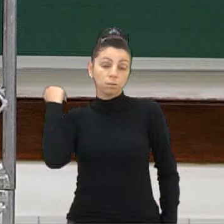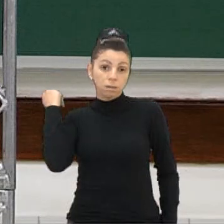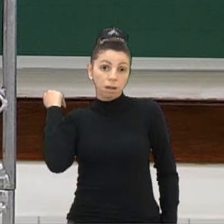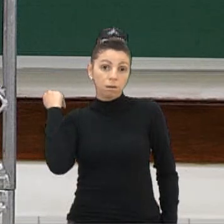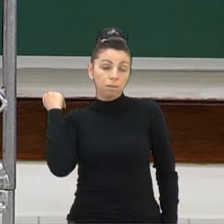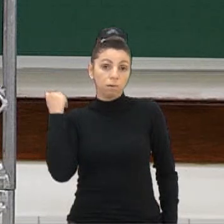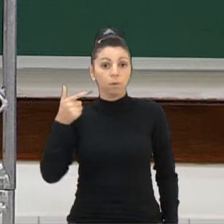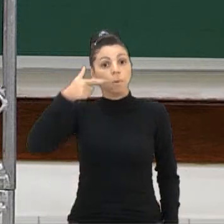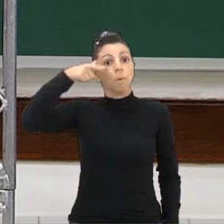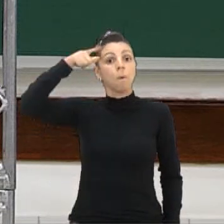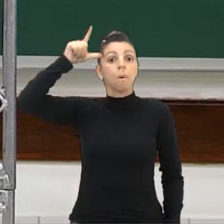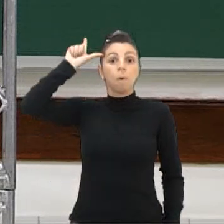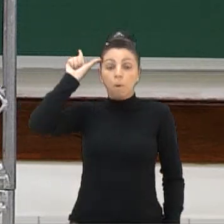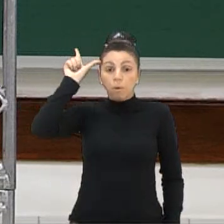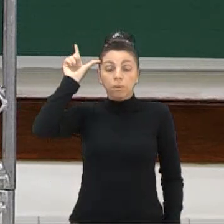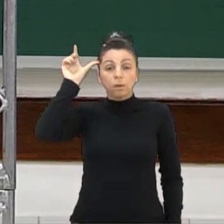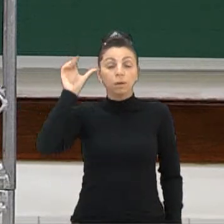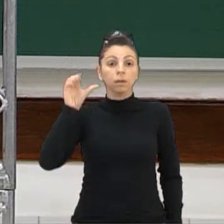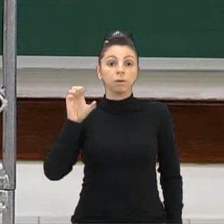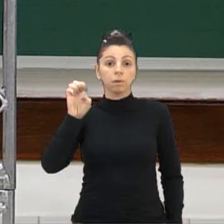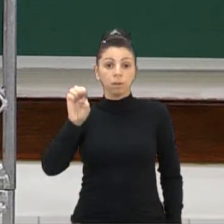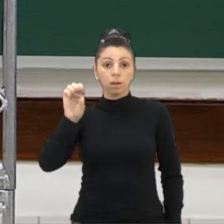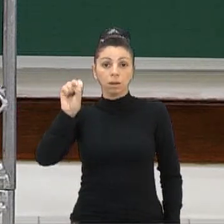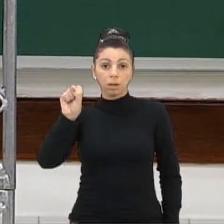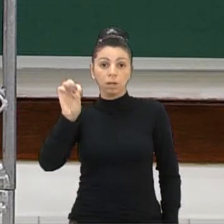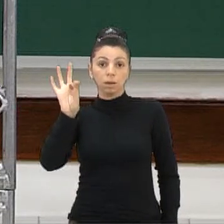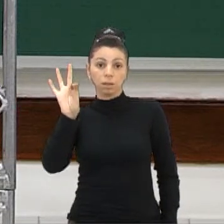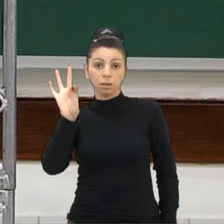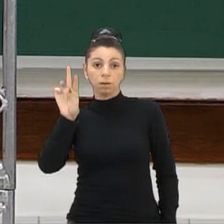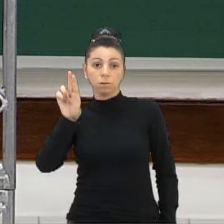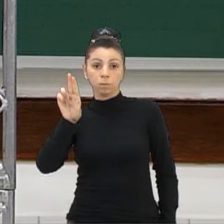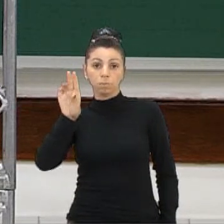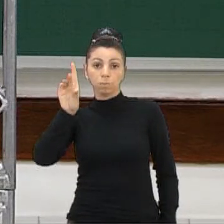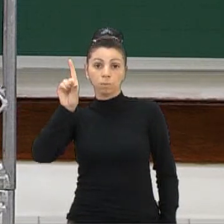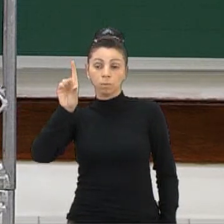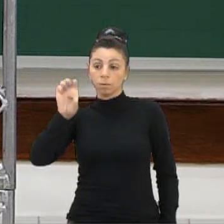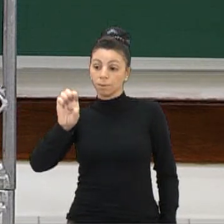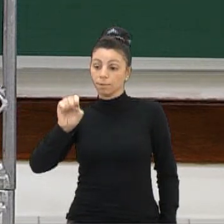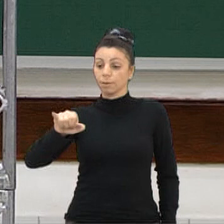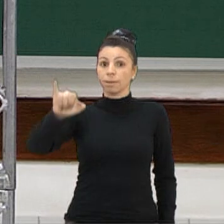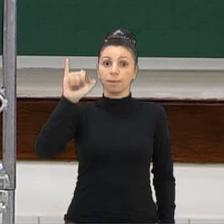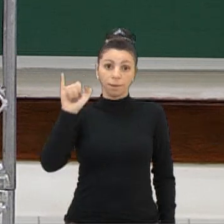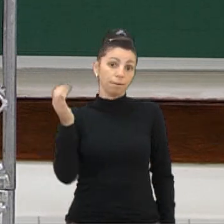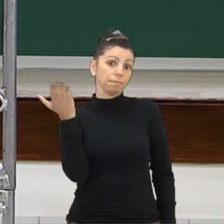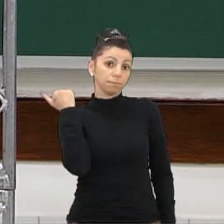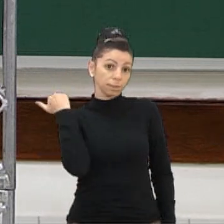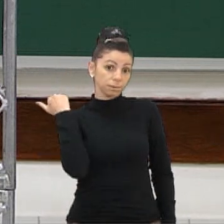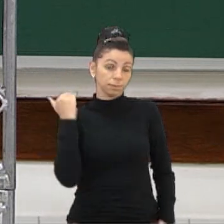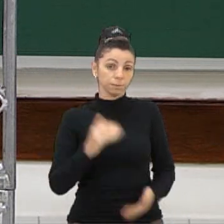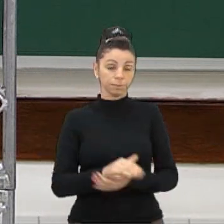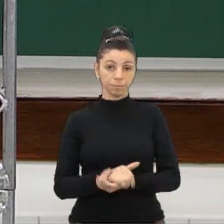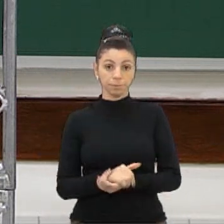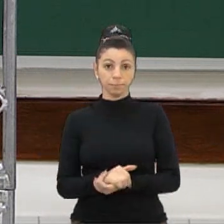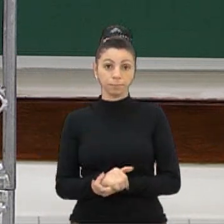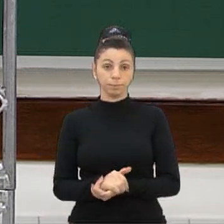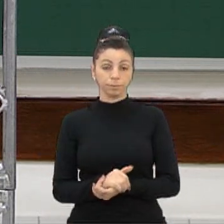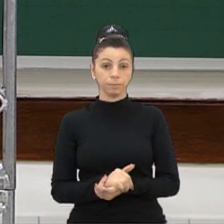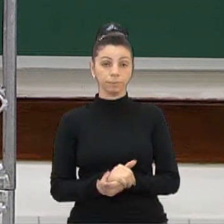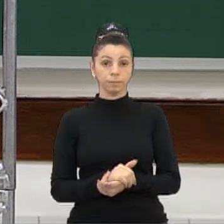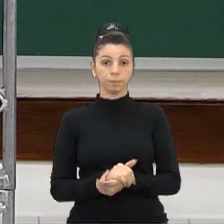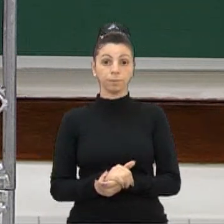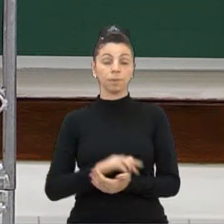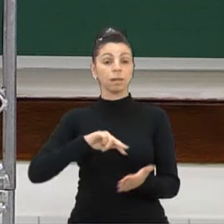eu estudei, eu joguei, eu brinquei. Então, aí a gente tem que o finalzinho da flexão verbal indica